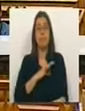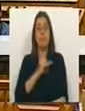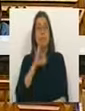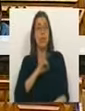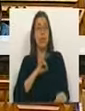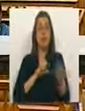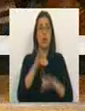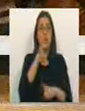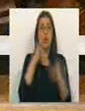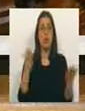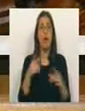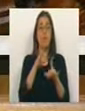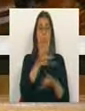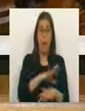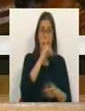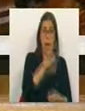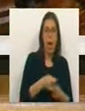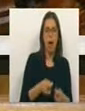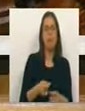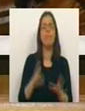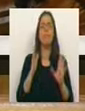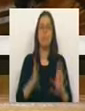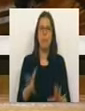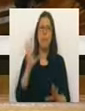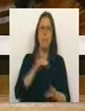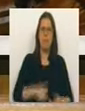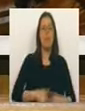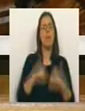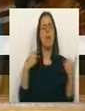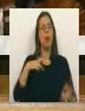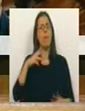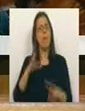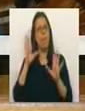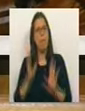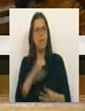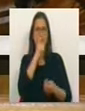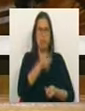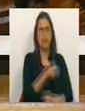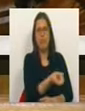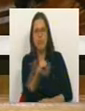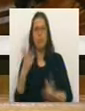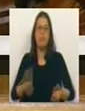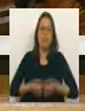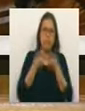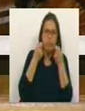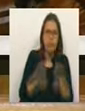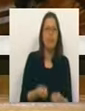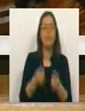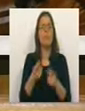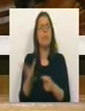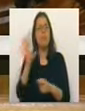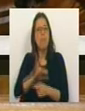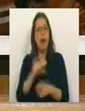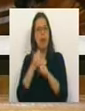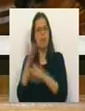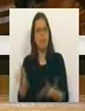Senhoras e senhores deputados, o setor agrícola merece mais e melhor. Portugal precisa de agricultores e investidores que sejam